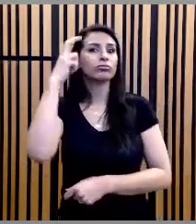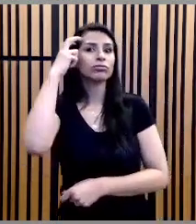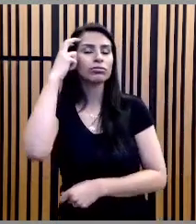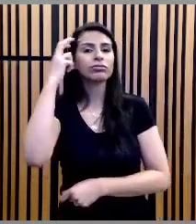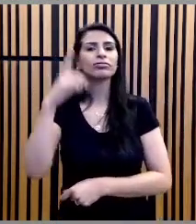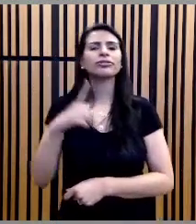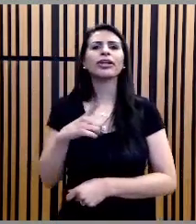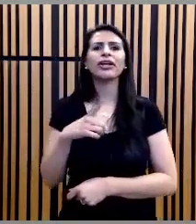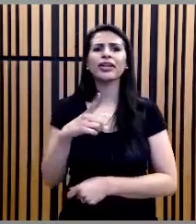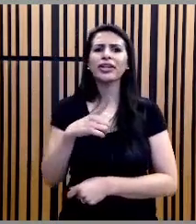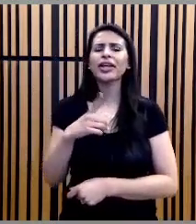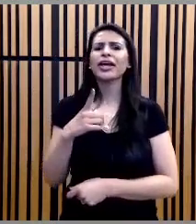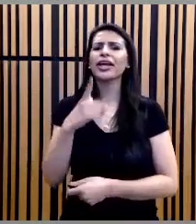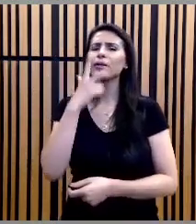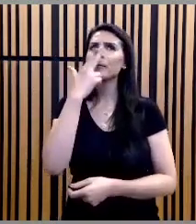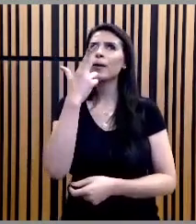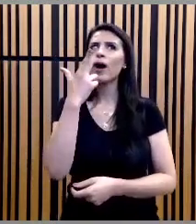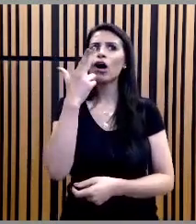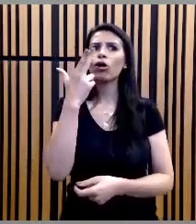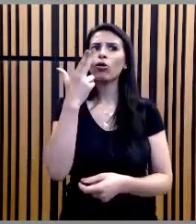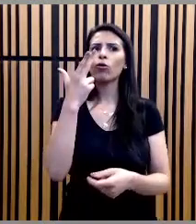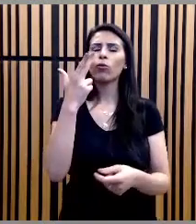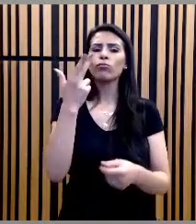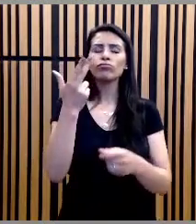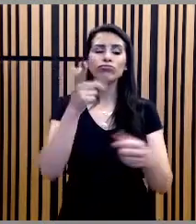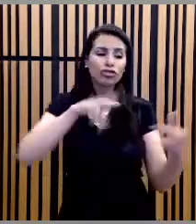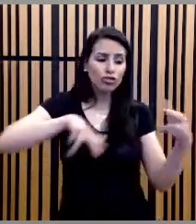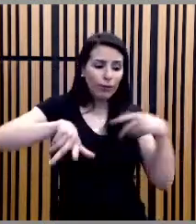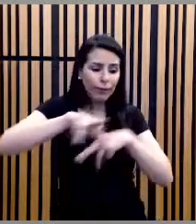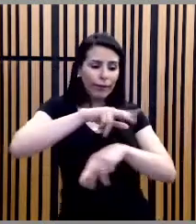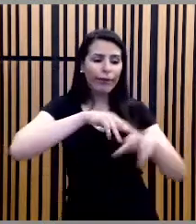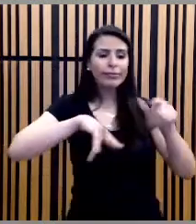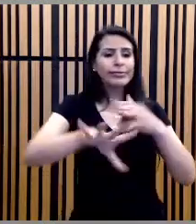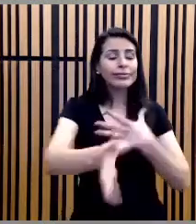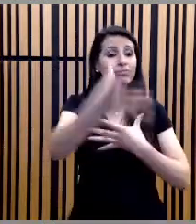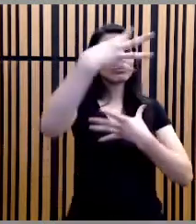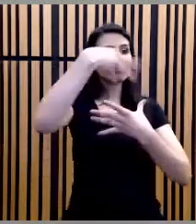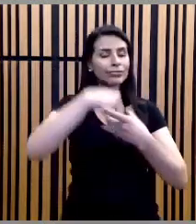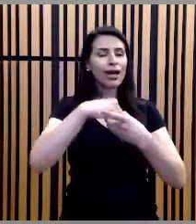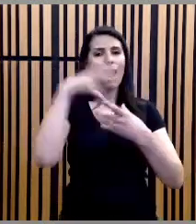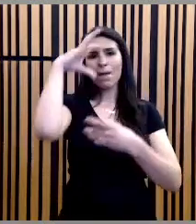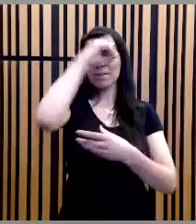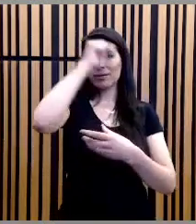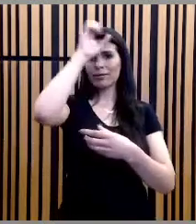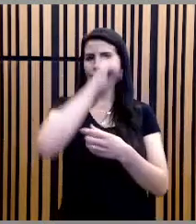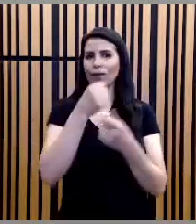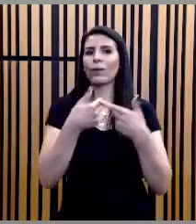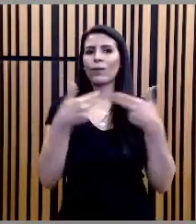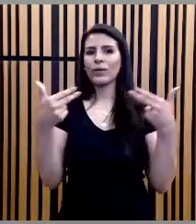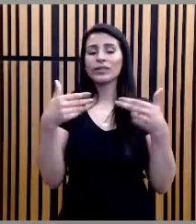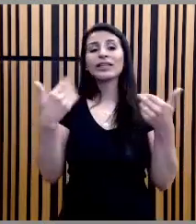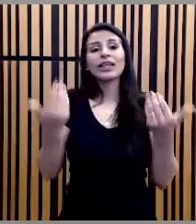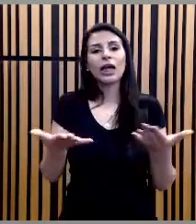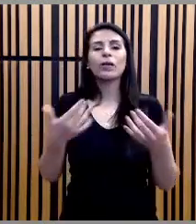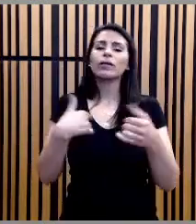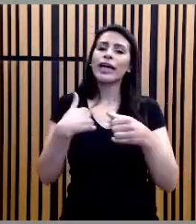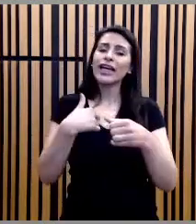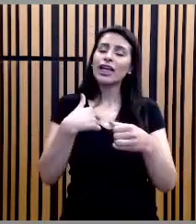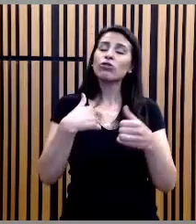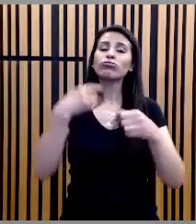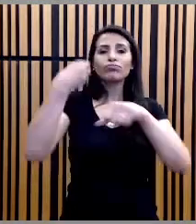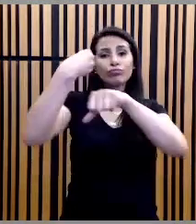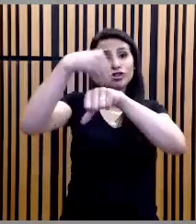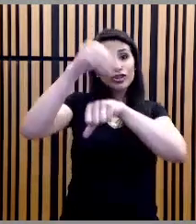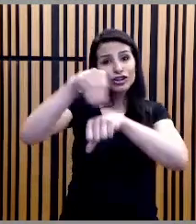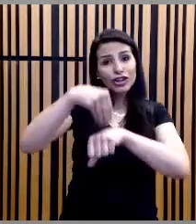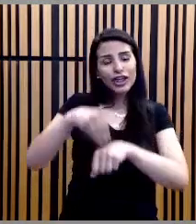uma multidisciplinaridade dentro da minha vida, né? Então, pessoal, se puder deixar essas dicas aí para